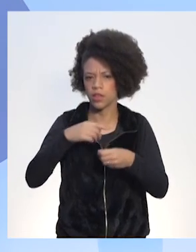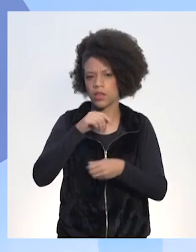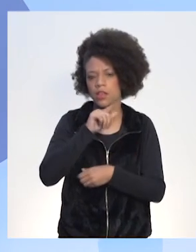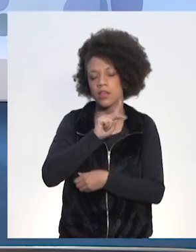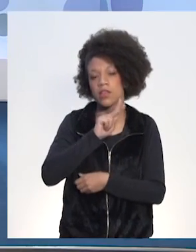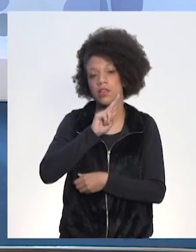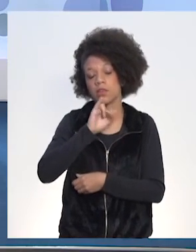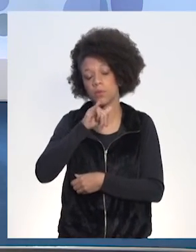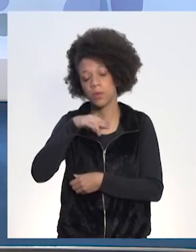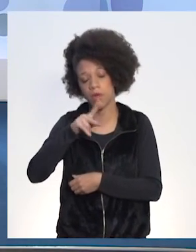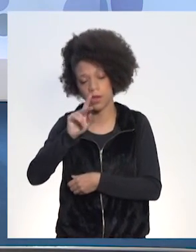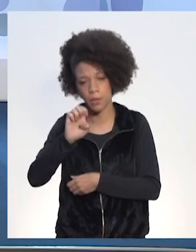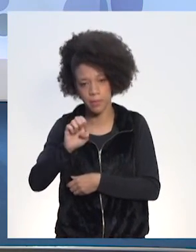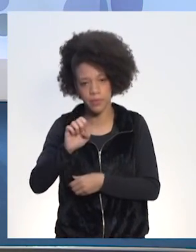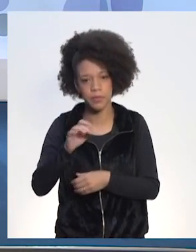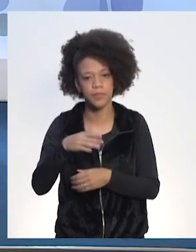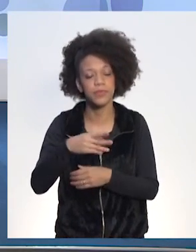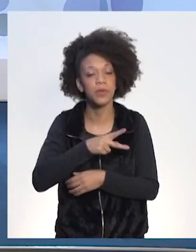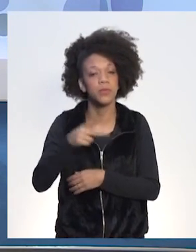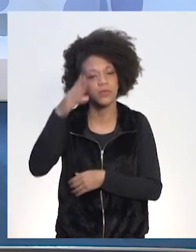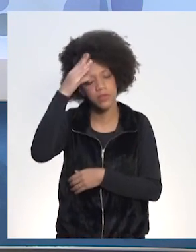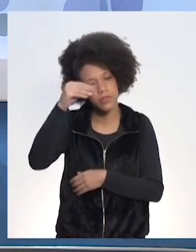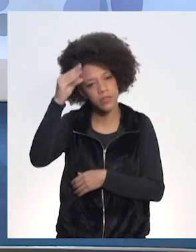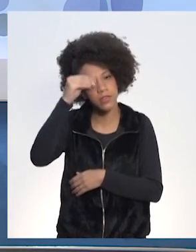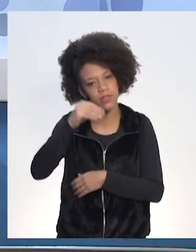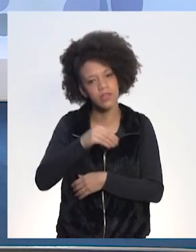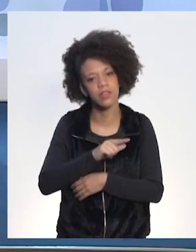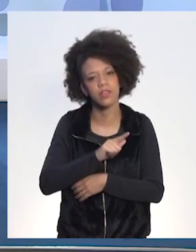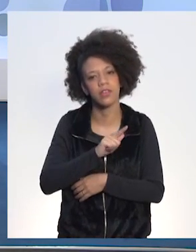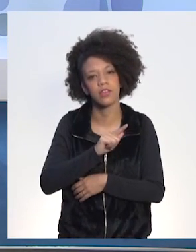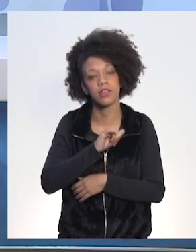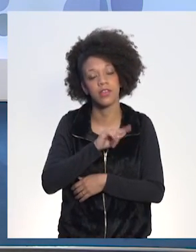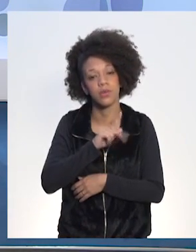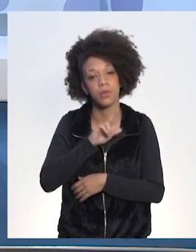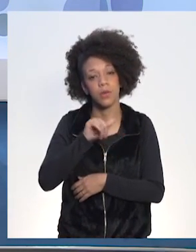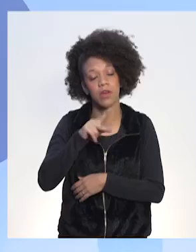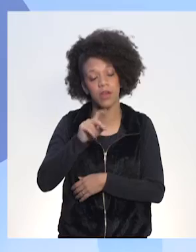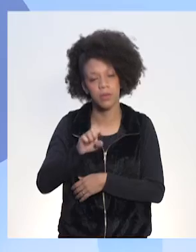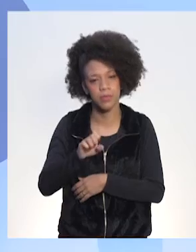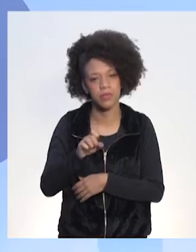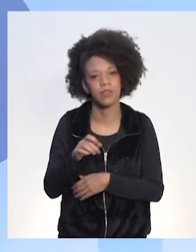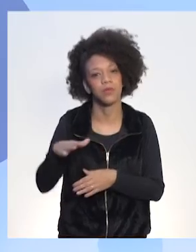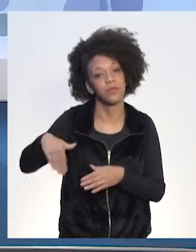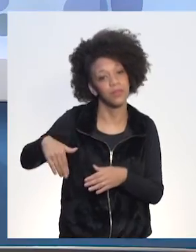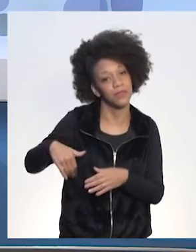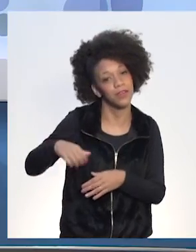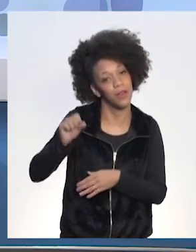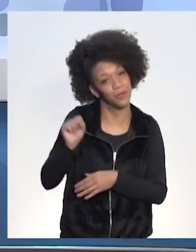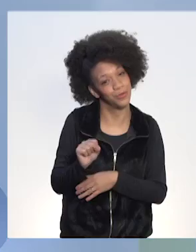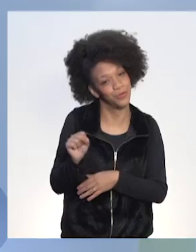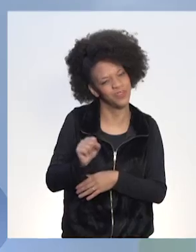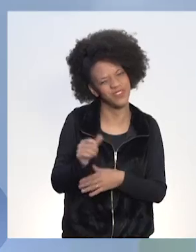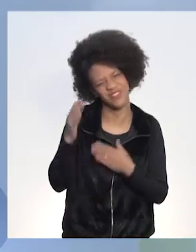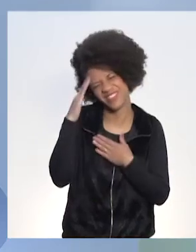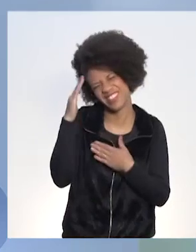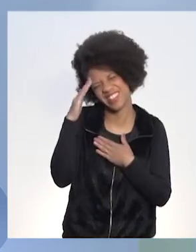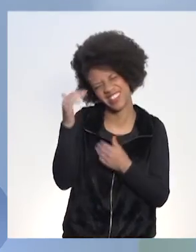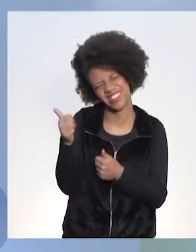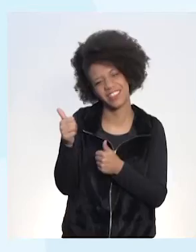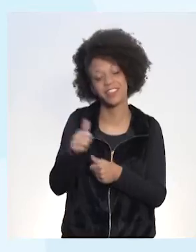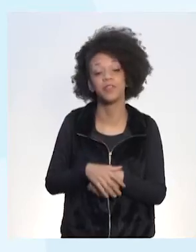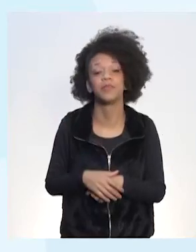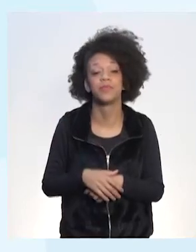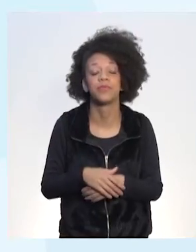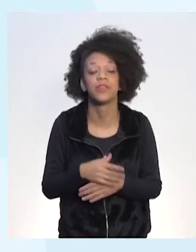professora Alexandra fala, Osmar, a Iguape fica no litoral sul. Valeu, gente. Obrigado. Galera,